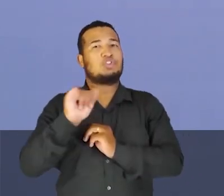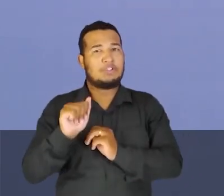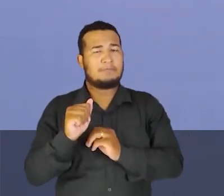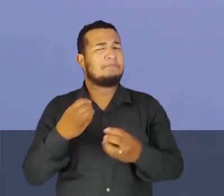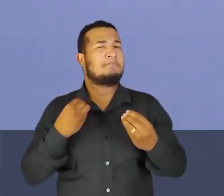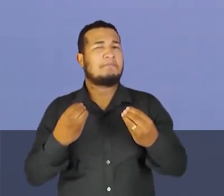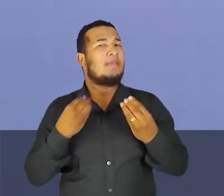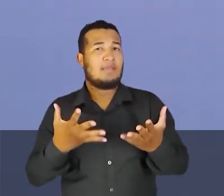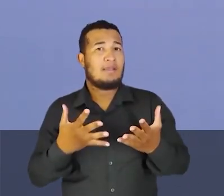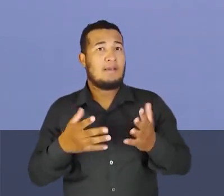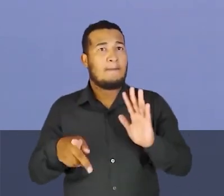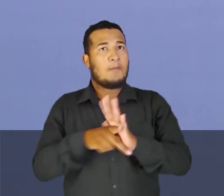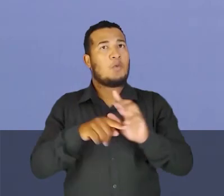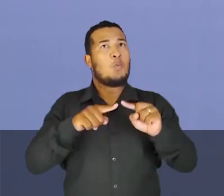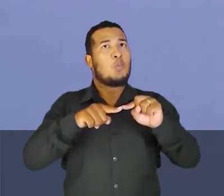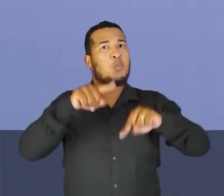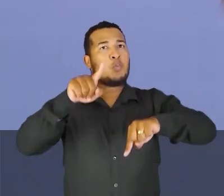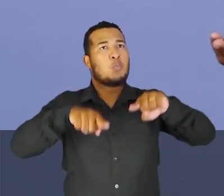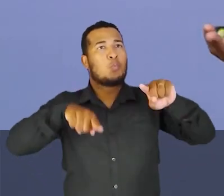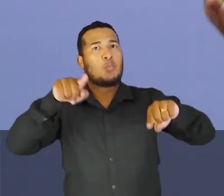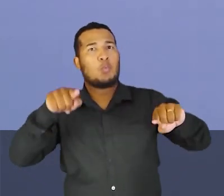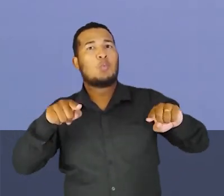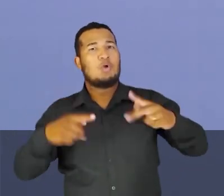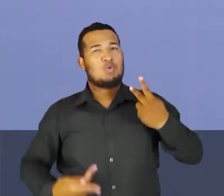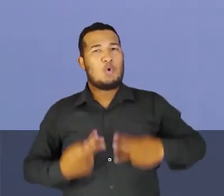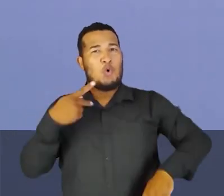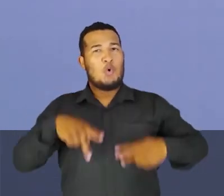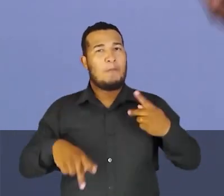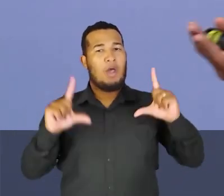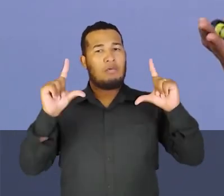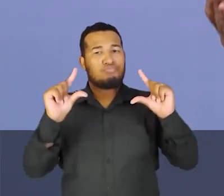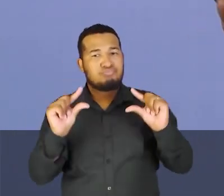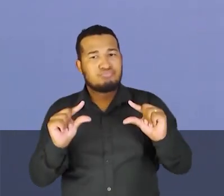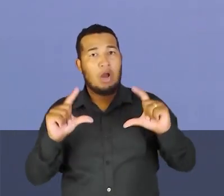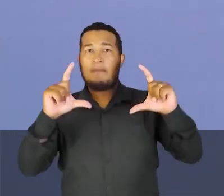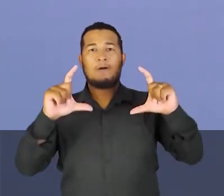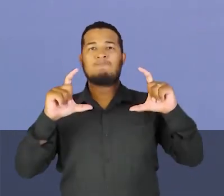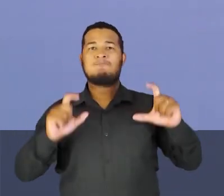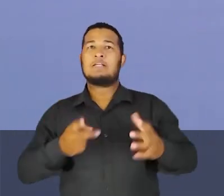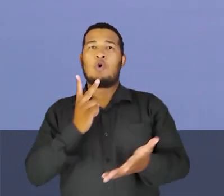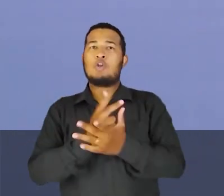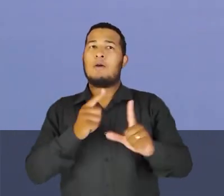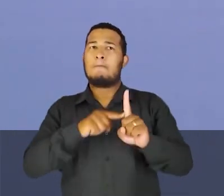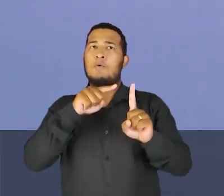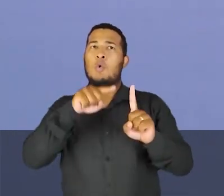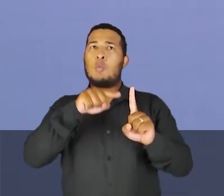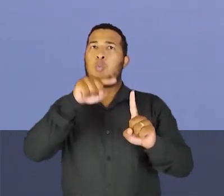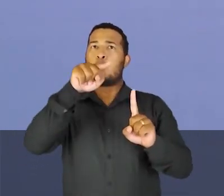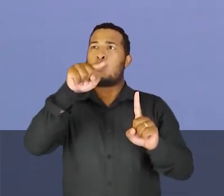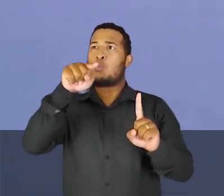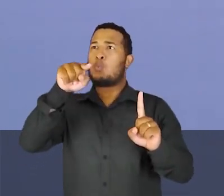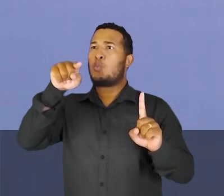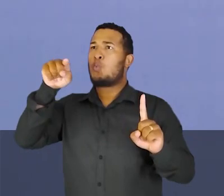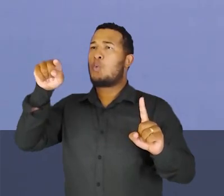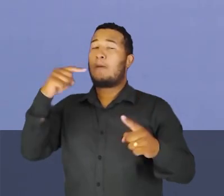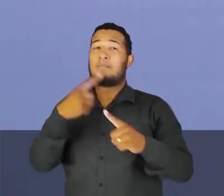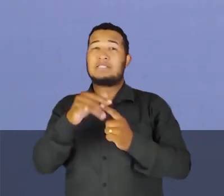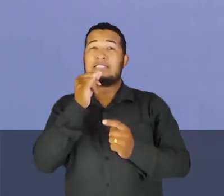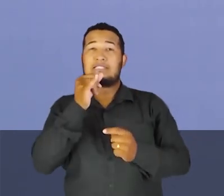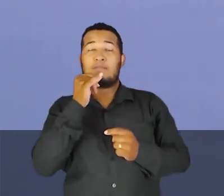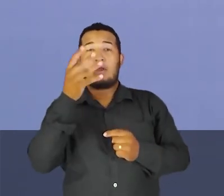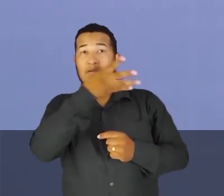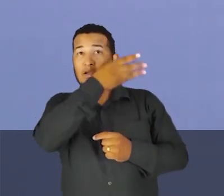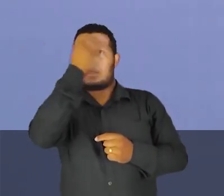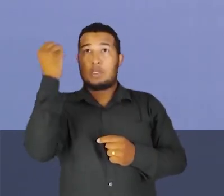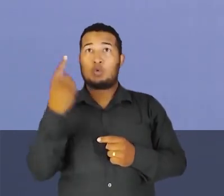que os níveis de estrogênio e progesterona não diminuam nunca. Então, deve ter, se a mulher esquecer durante 2, 3